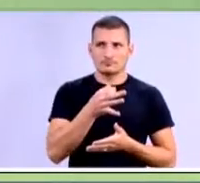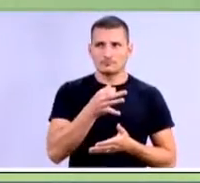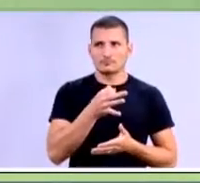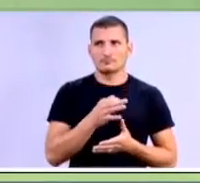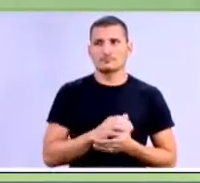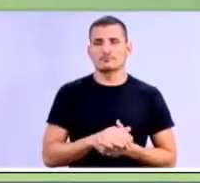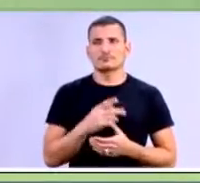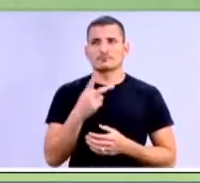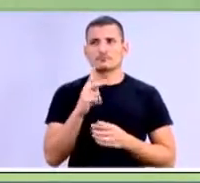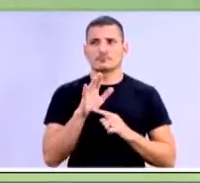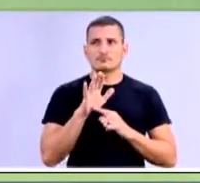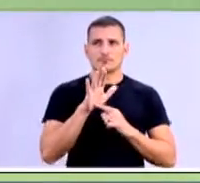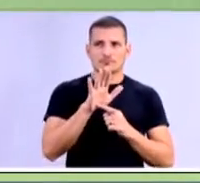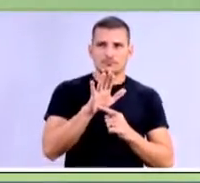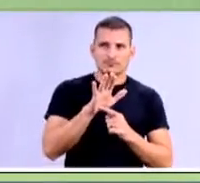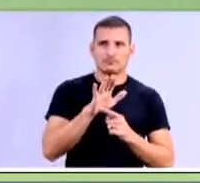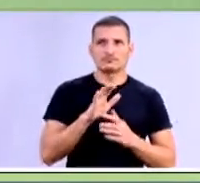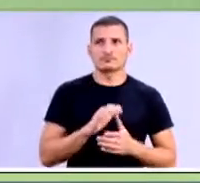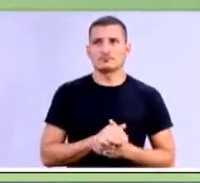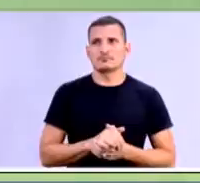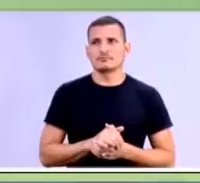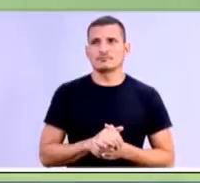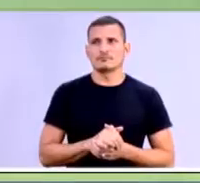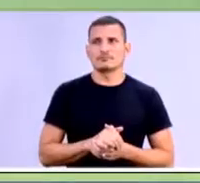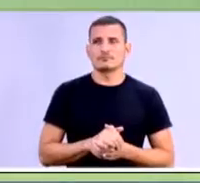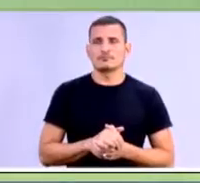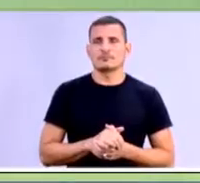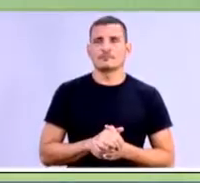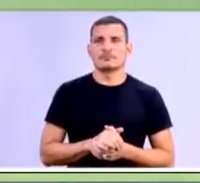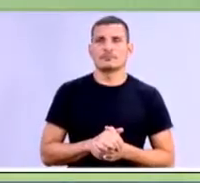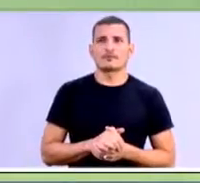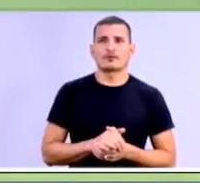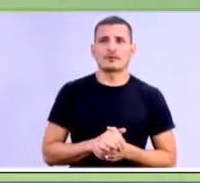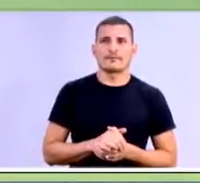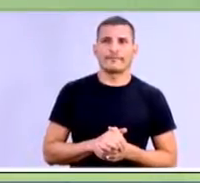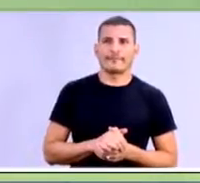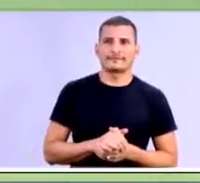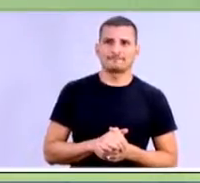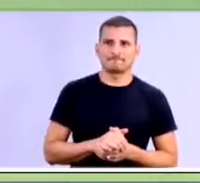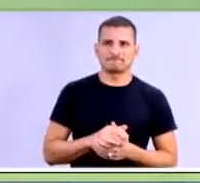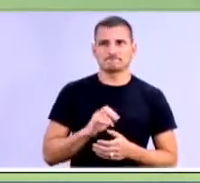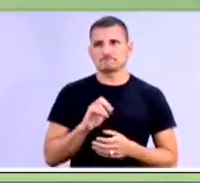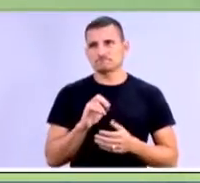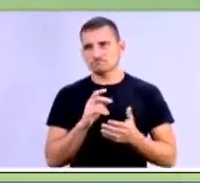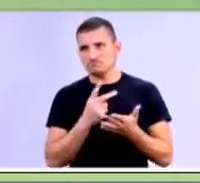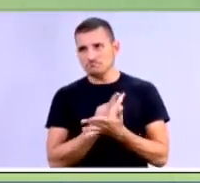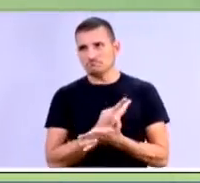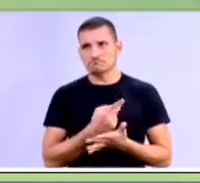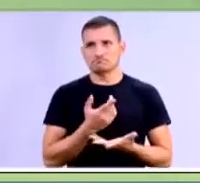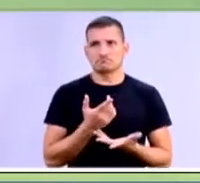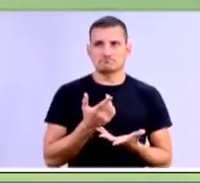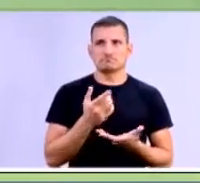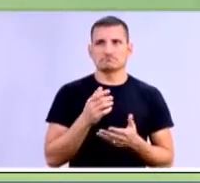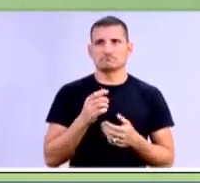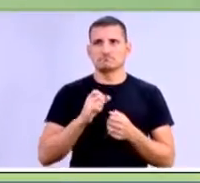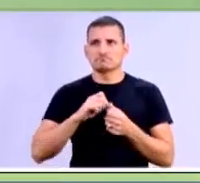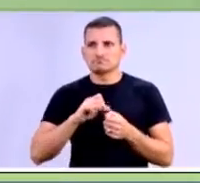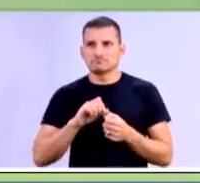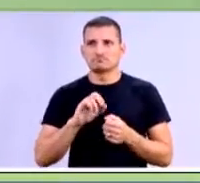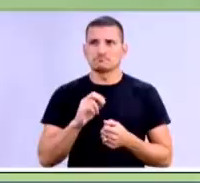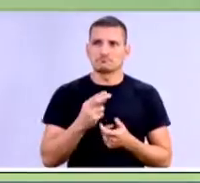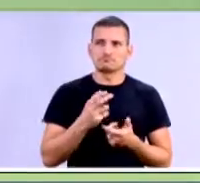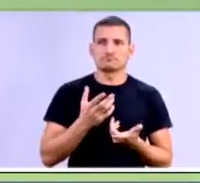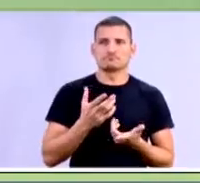apresentar um relato, uma opinião ou um ponto de vista acerca de um fato, uma ação ou uma